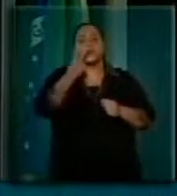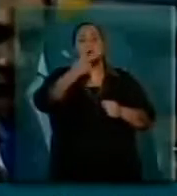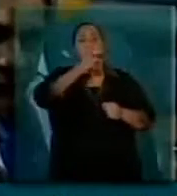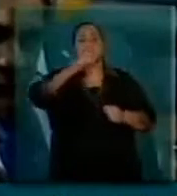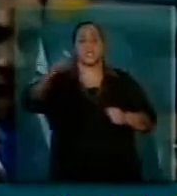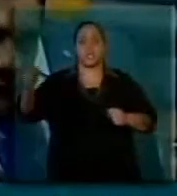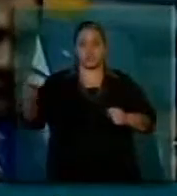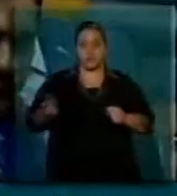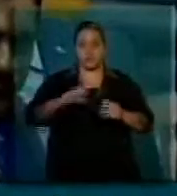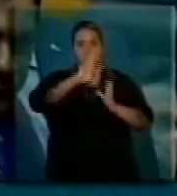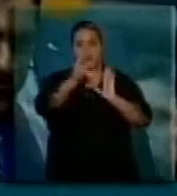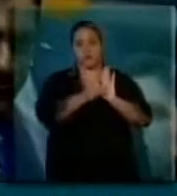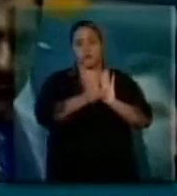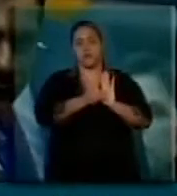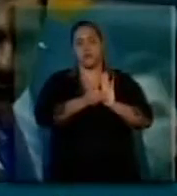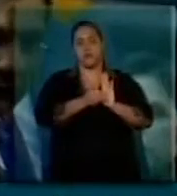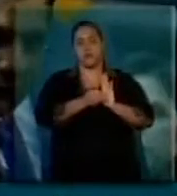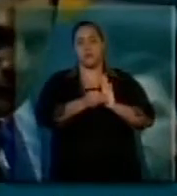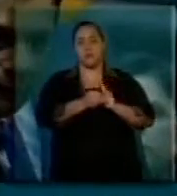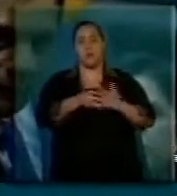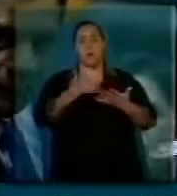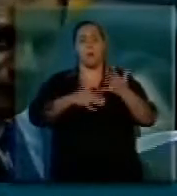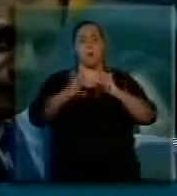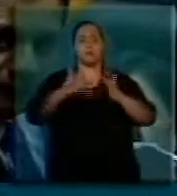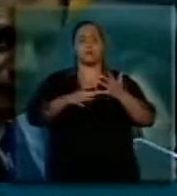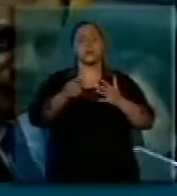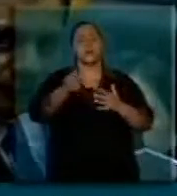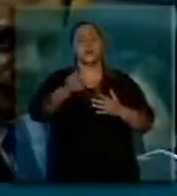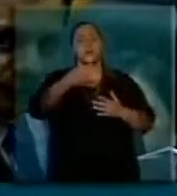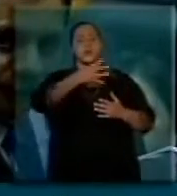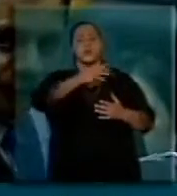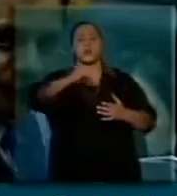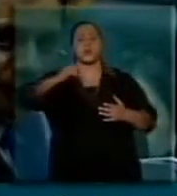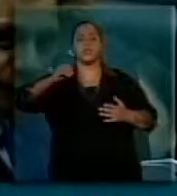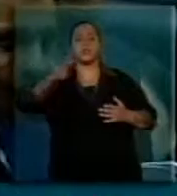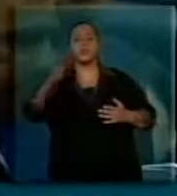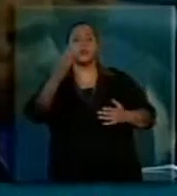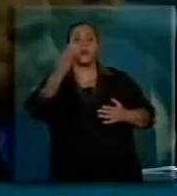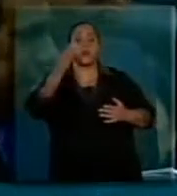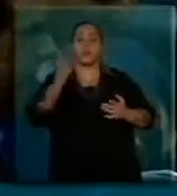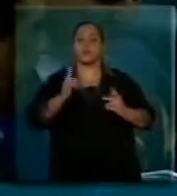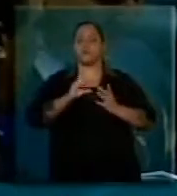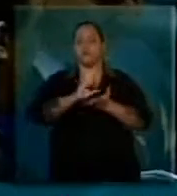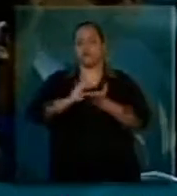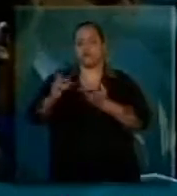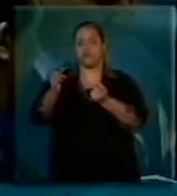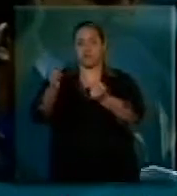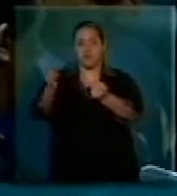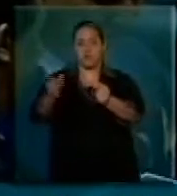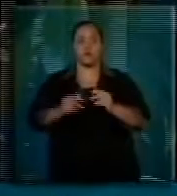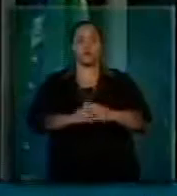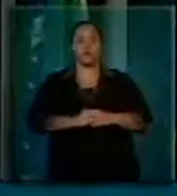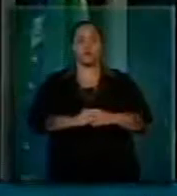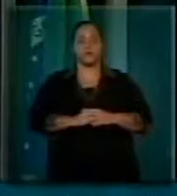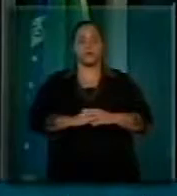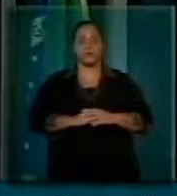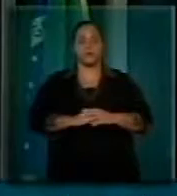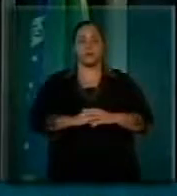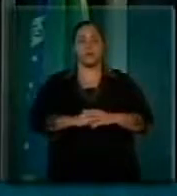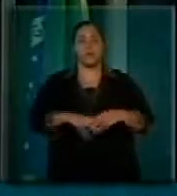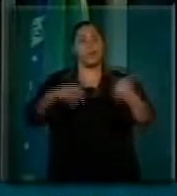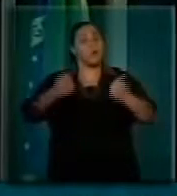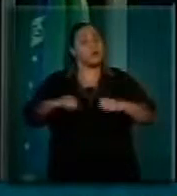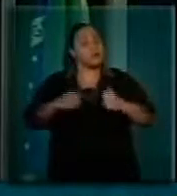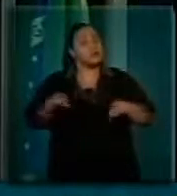emendas, somando, levando a uma soma de quase 400 bilhões de reais. E é